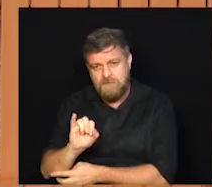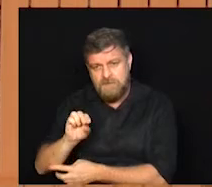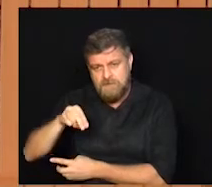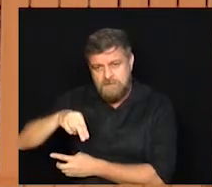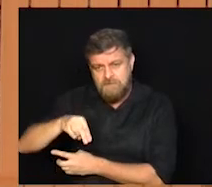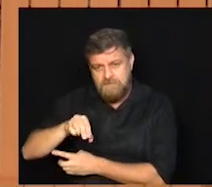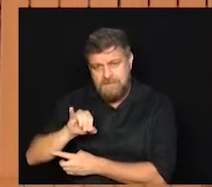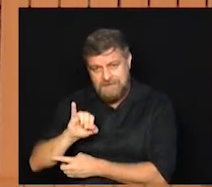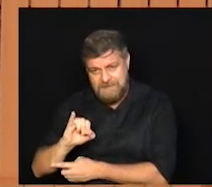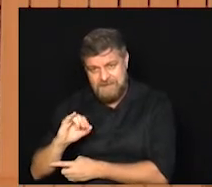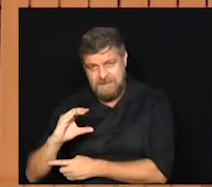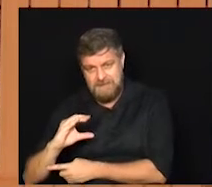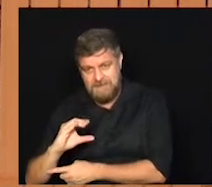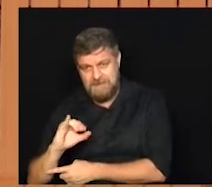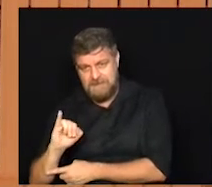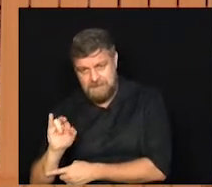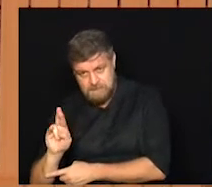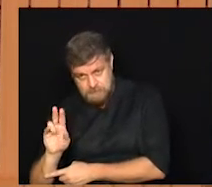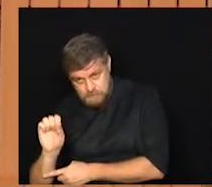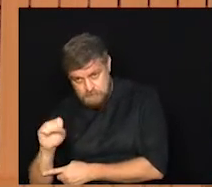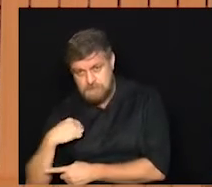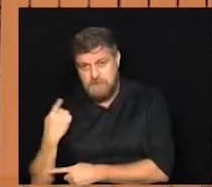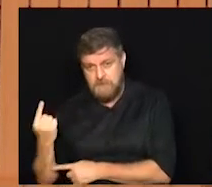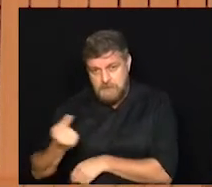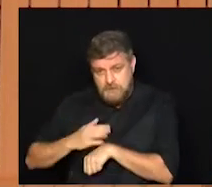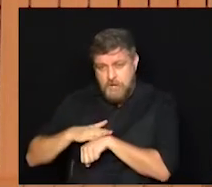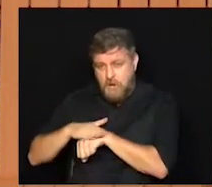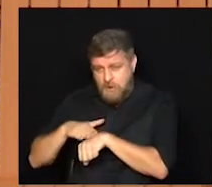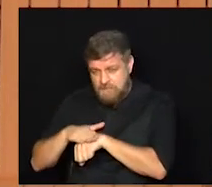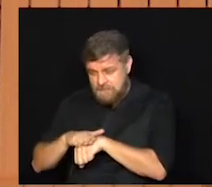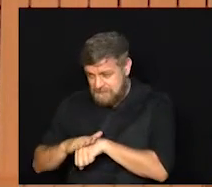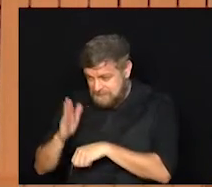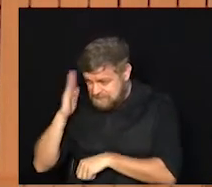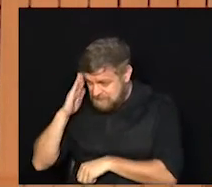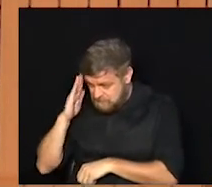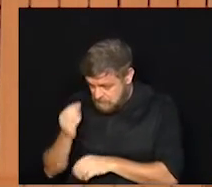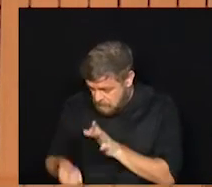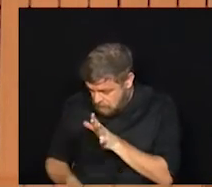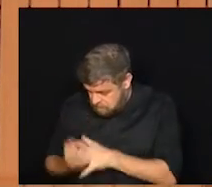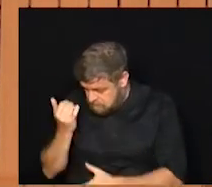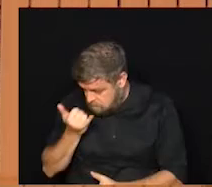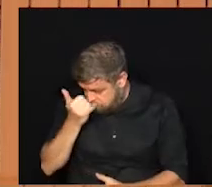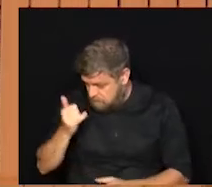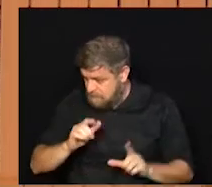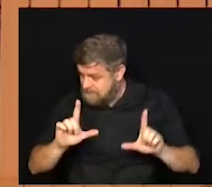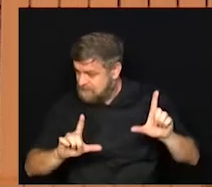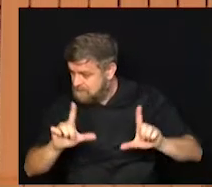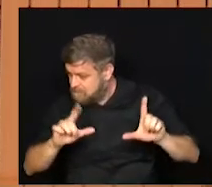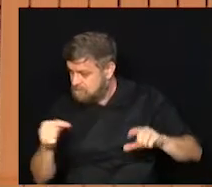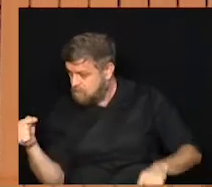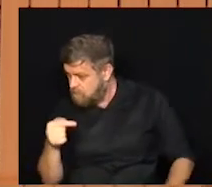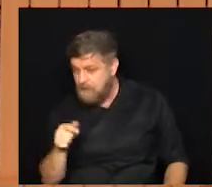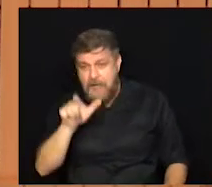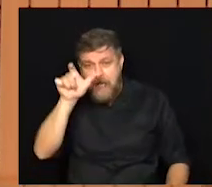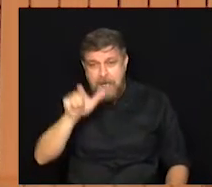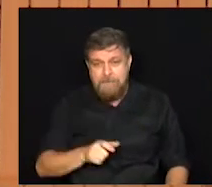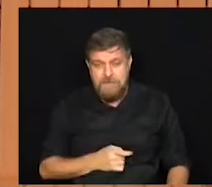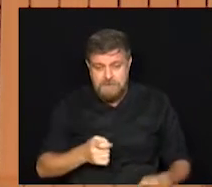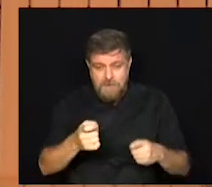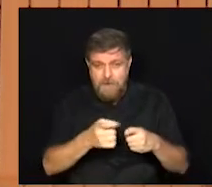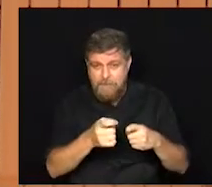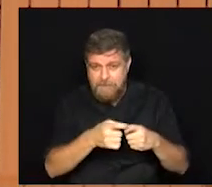O primeiro passo que nós tocamos, que realmente, eu não sei se ficou sabendo de um fato que aconteceu, que está na televisão. A pessoa fazia um ano que tinha marcado uma